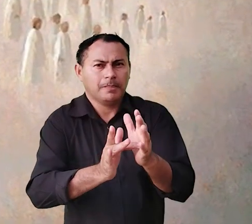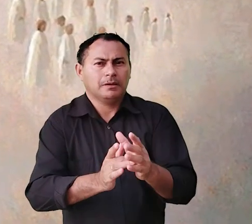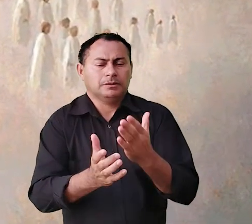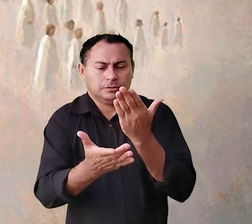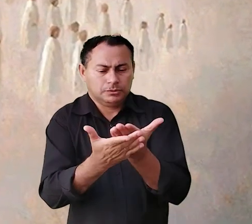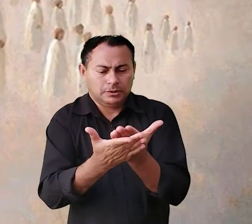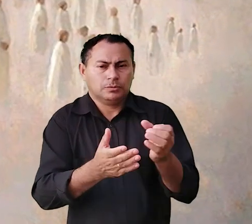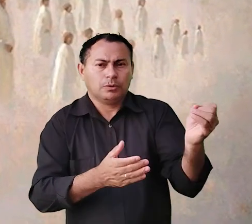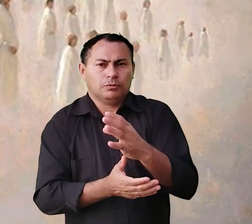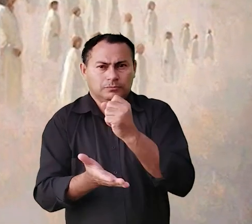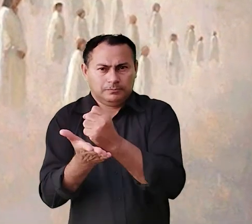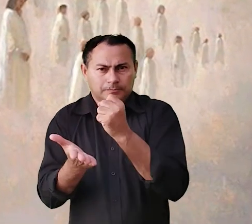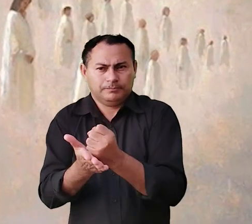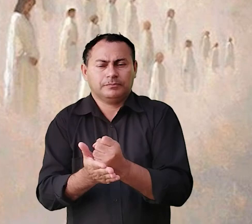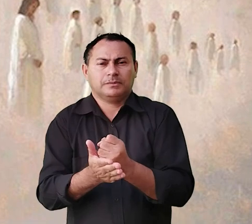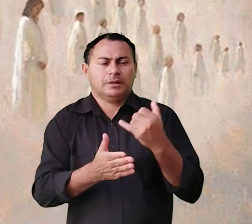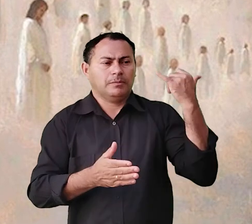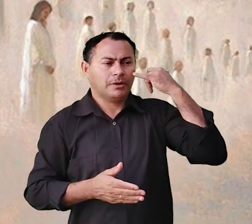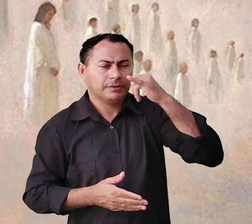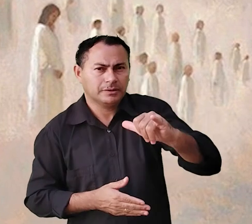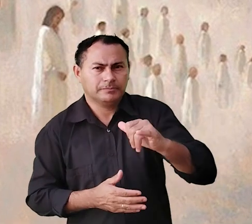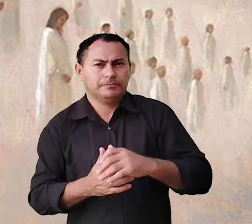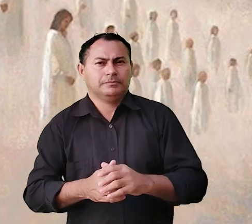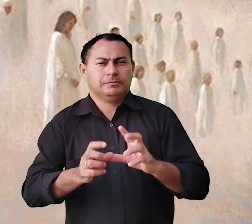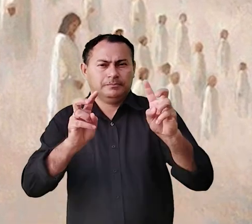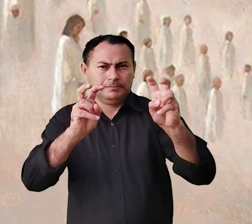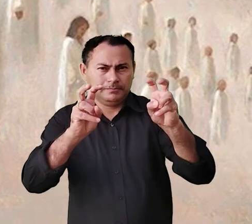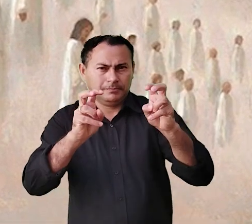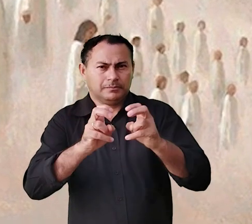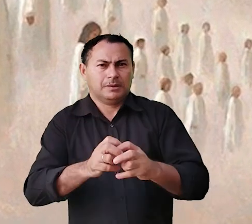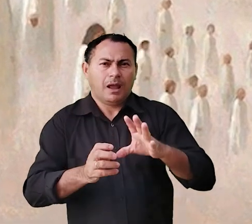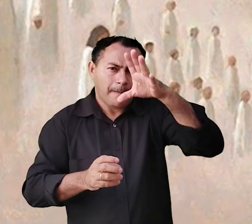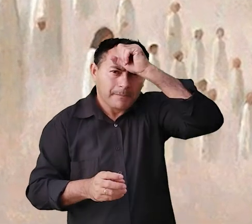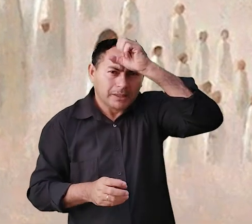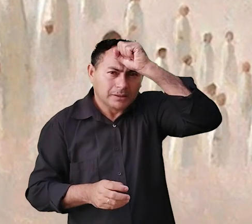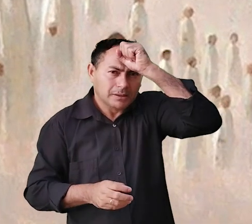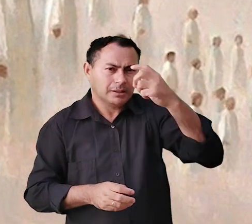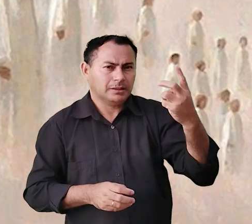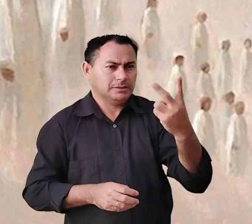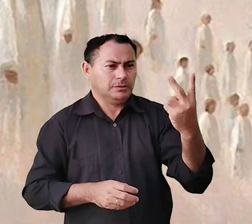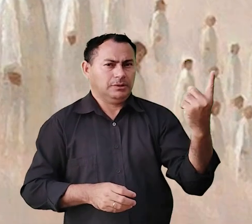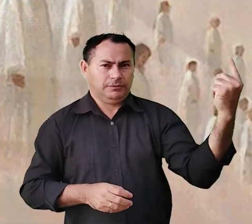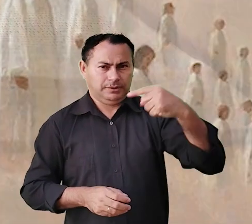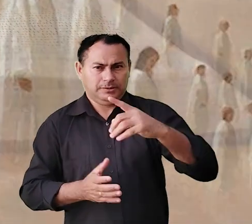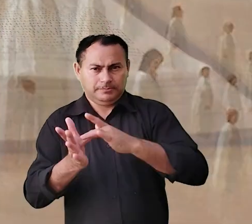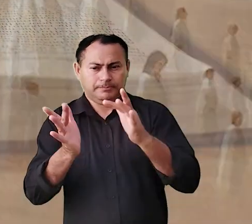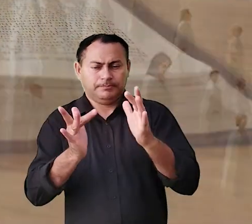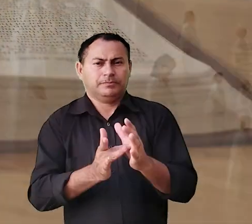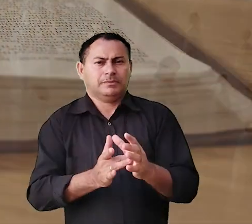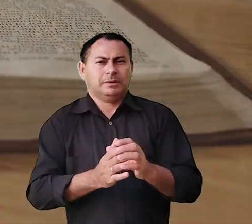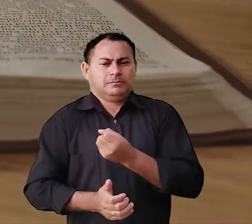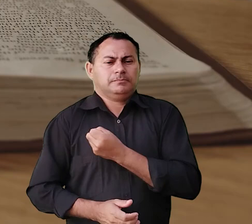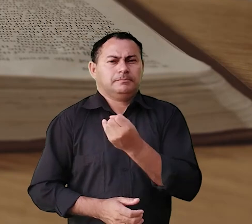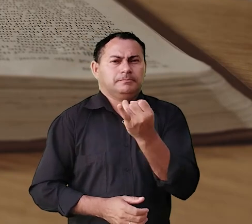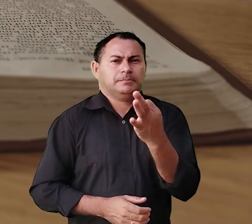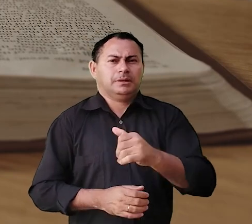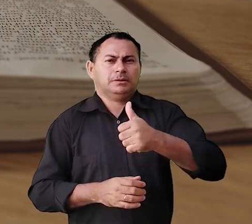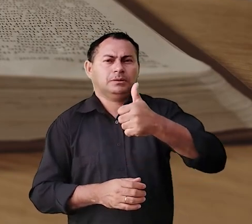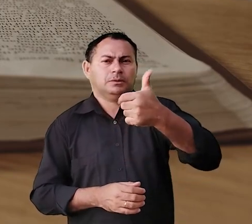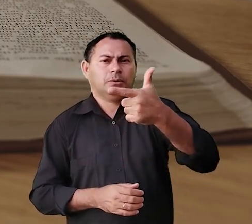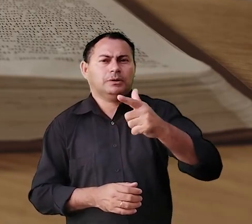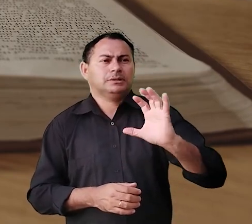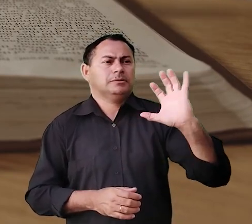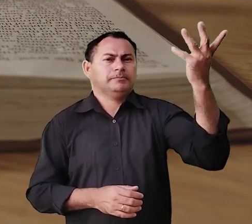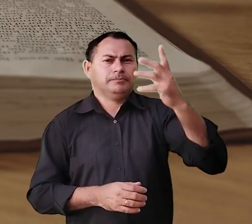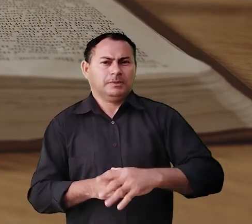Cristo. Estudando o Novo Testamento e as profecias sobre este assunto, aprendemos que a segunda vinda de Cristo será uma série de